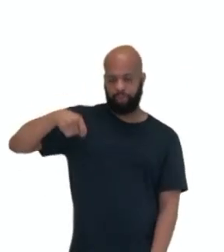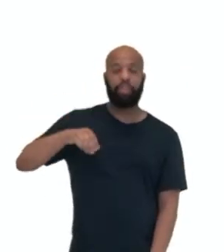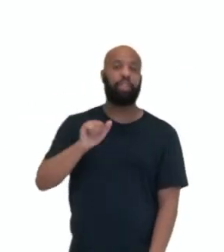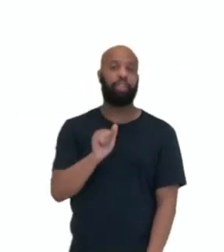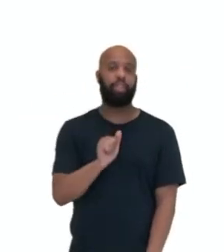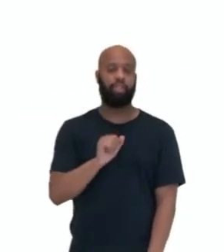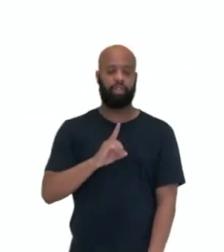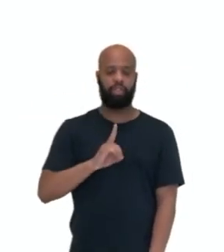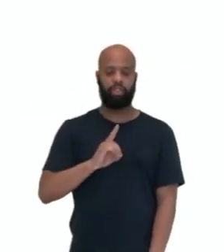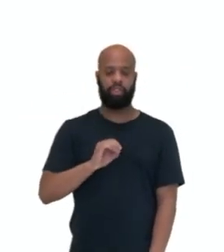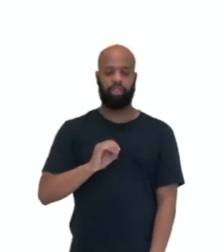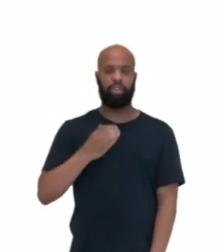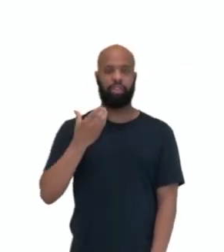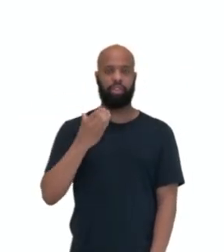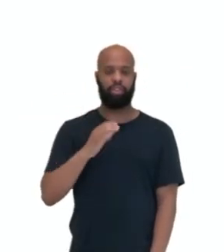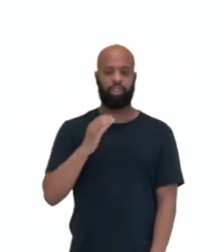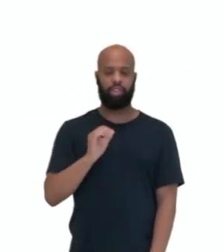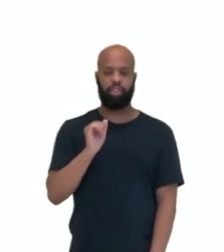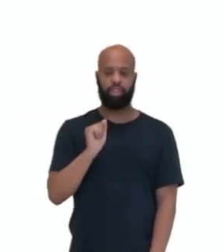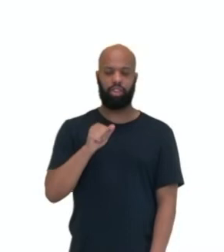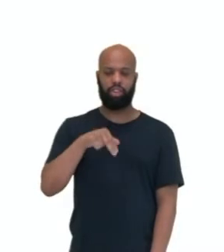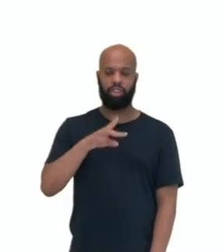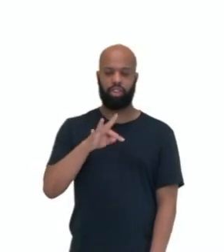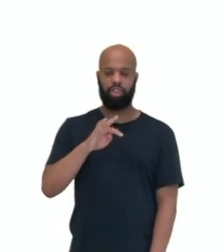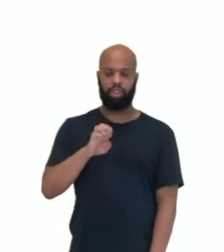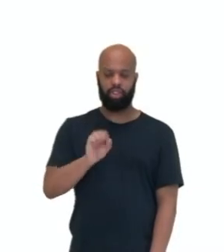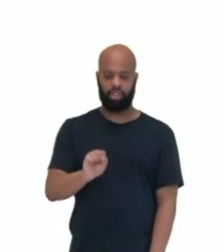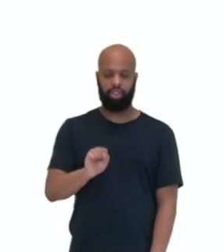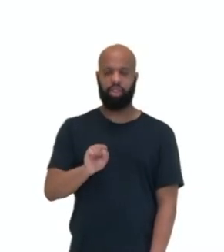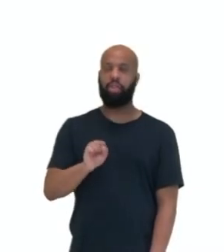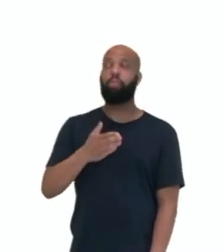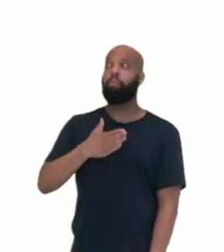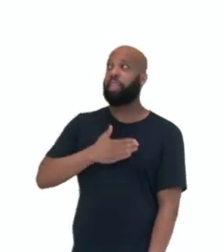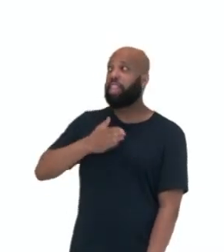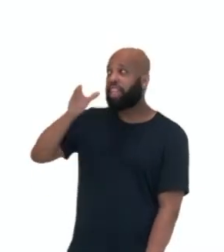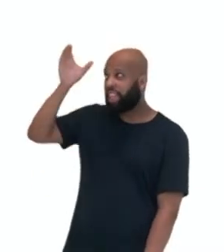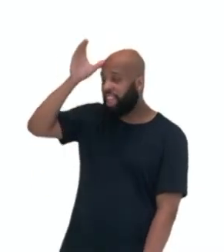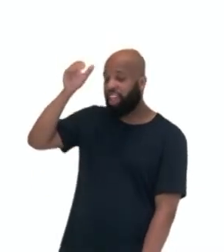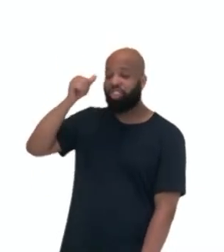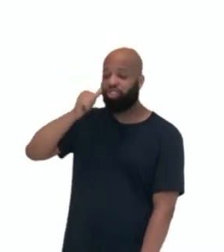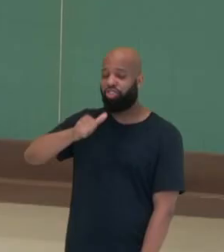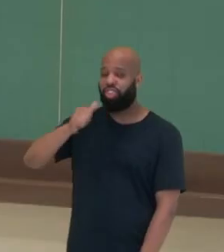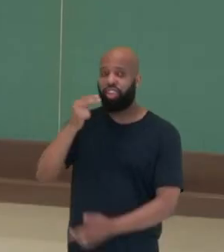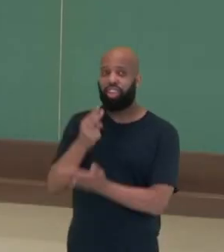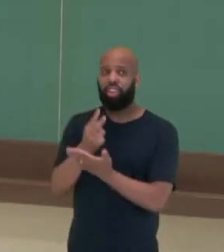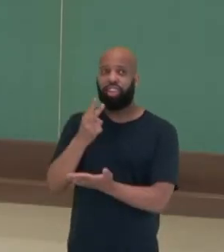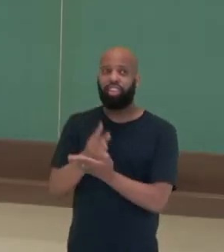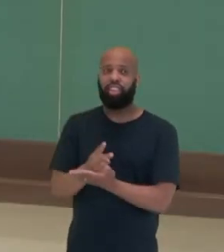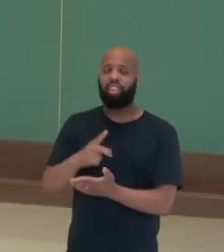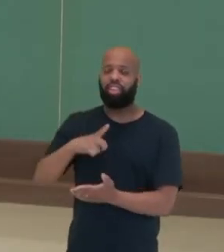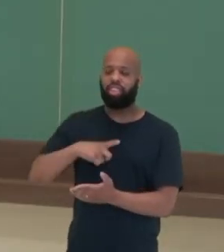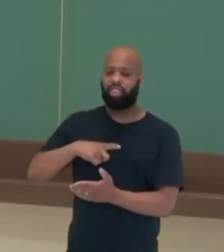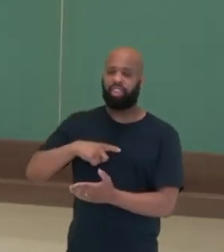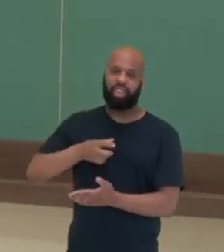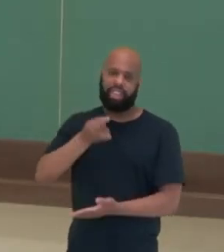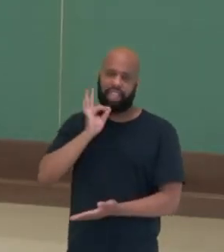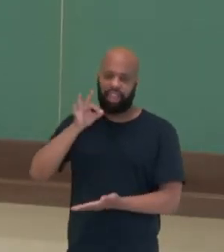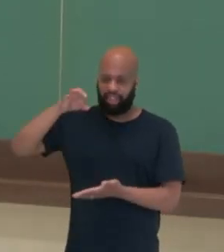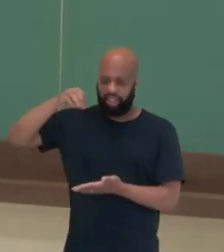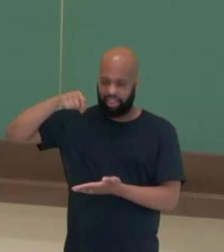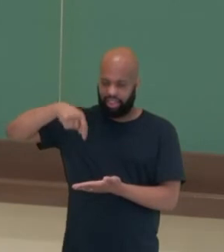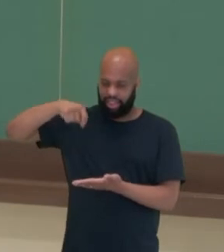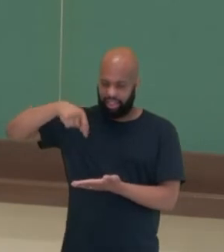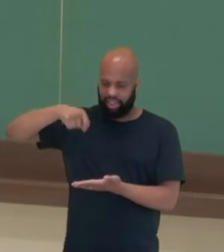Professor, olha, eu tenho uma tia que tem uma paranoia, professor. Ela fica colocando os negócios lá para adoçar em vez de